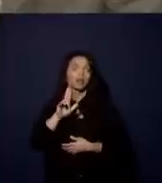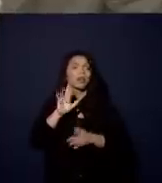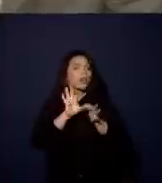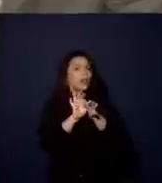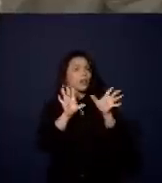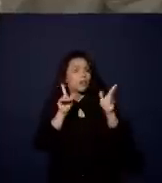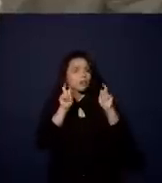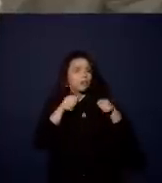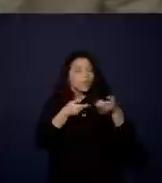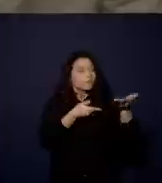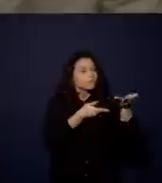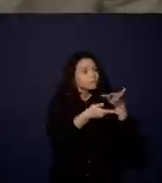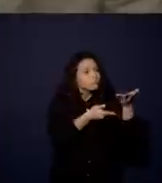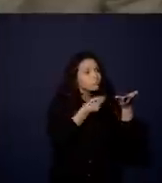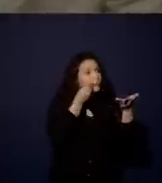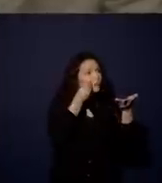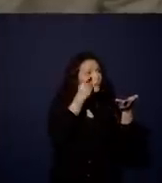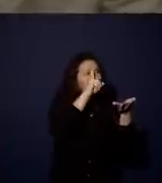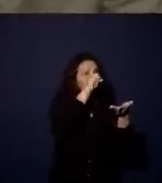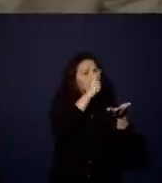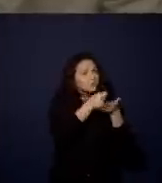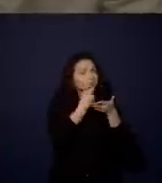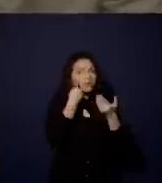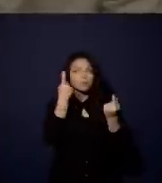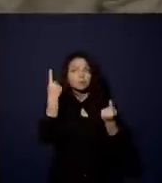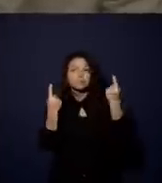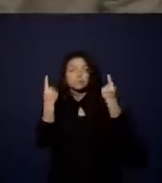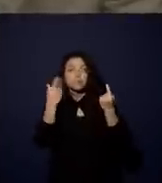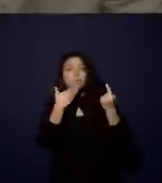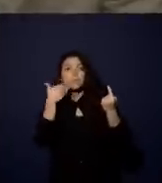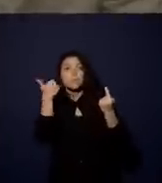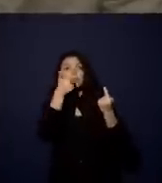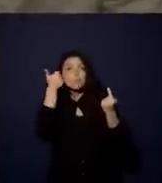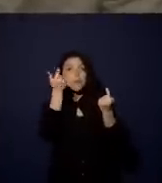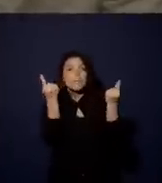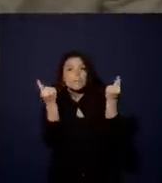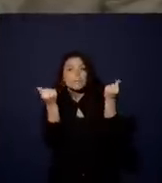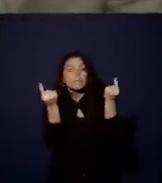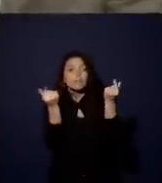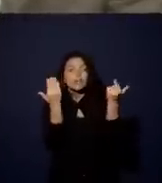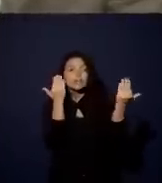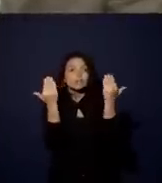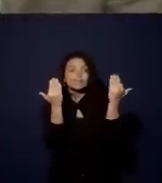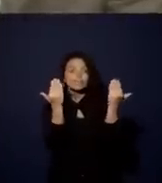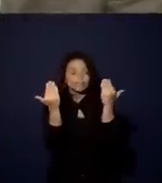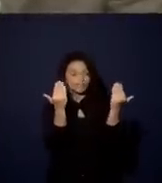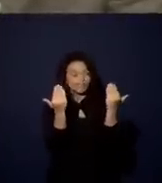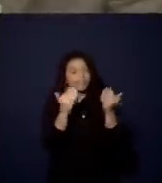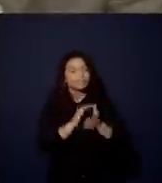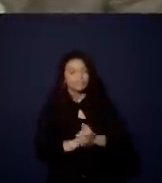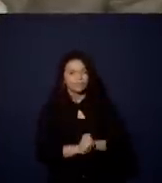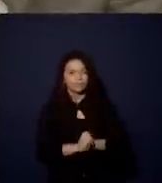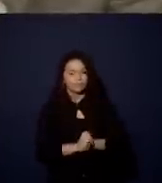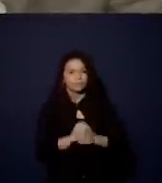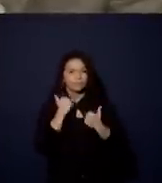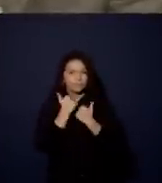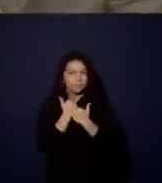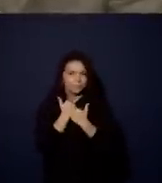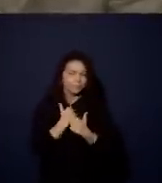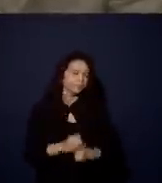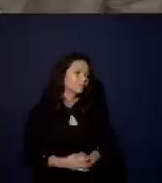uma plataforma e decidir qual é a melhor ou quais são as melhores para ele